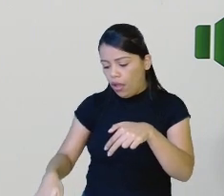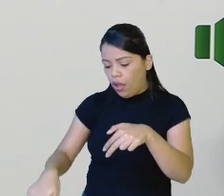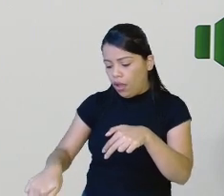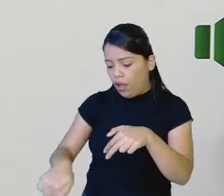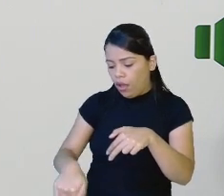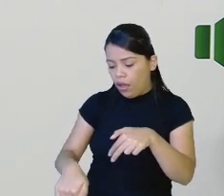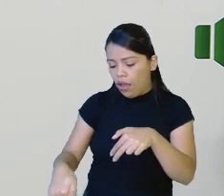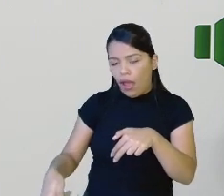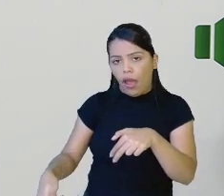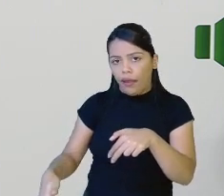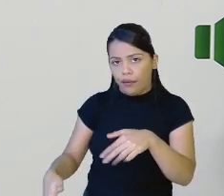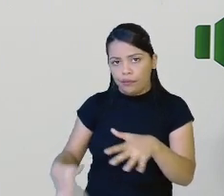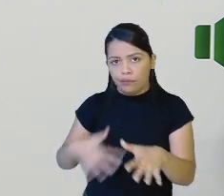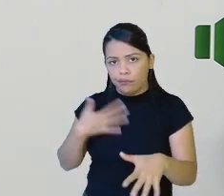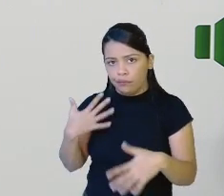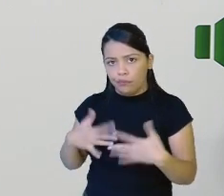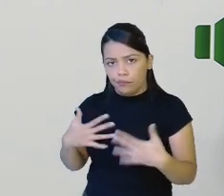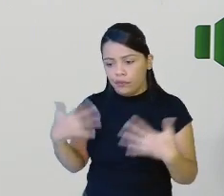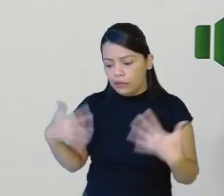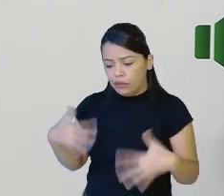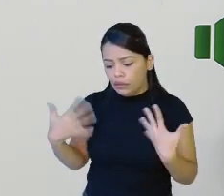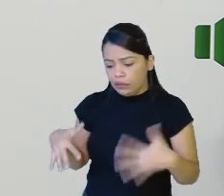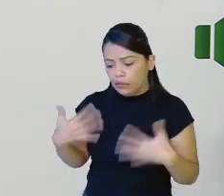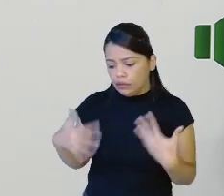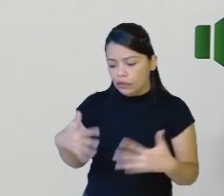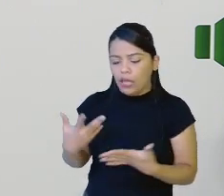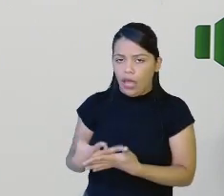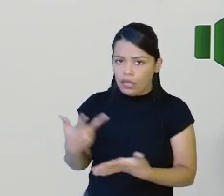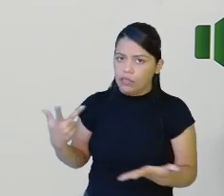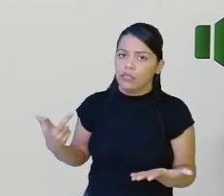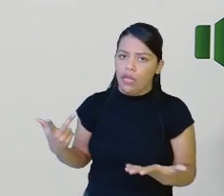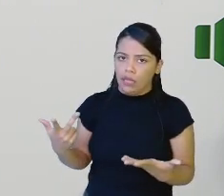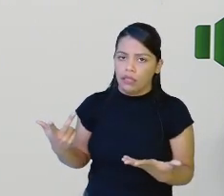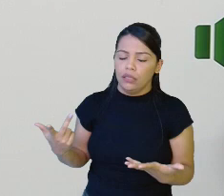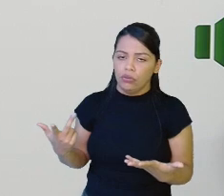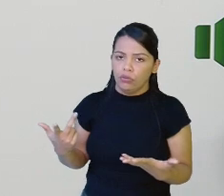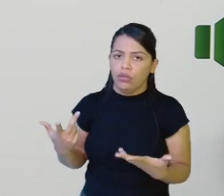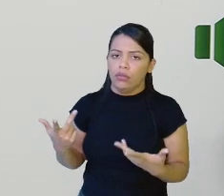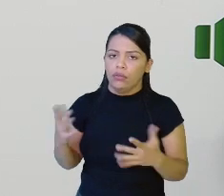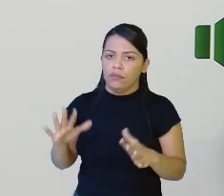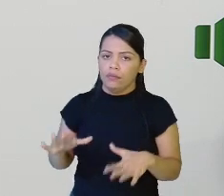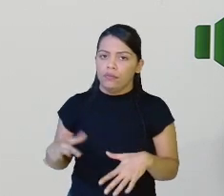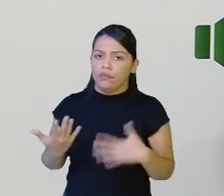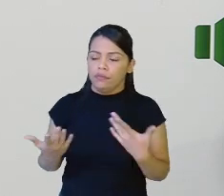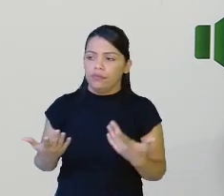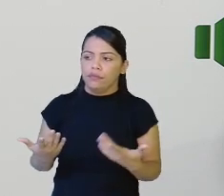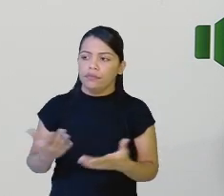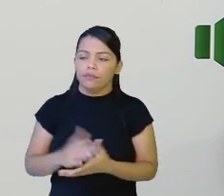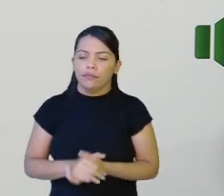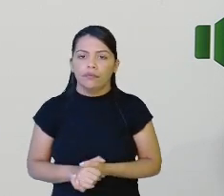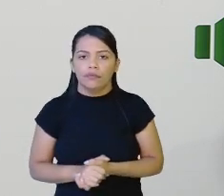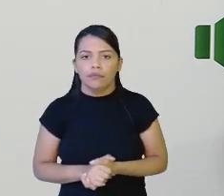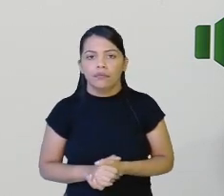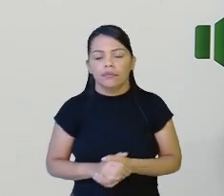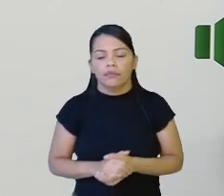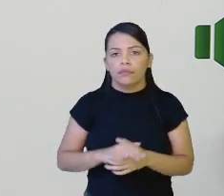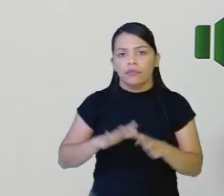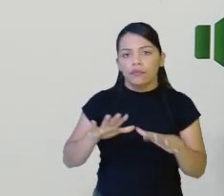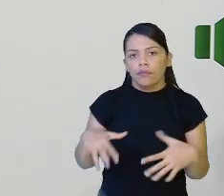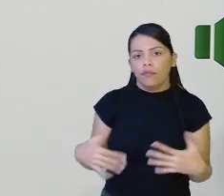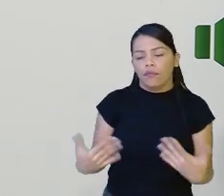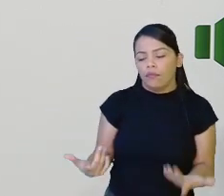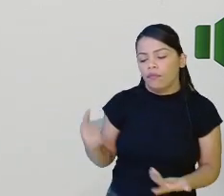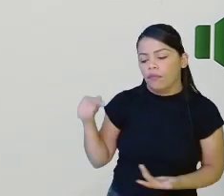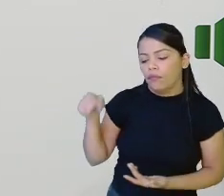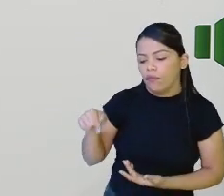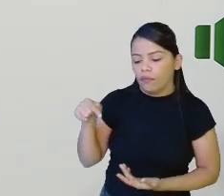cotidiana difícil, um acidente ali aconteceu. Aí aqui eu perguntei, a crônica, ela trouxe alguma